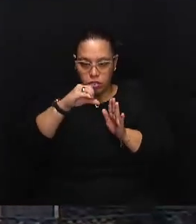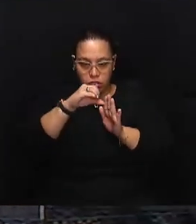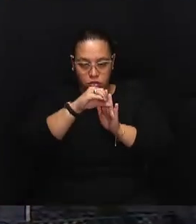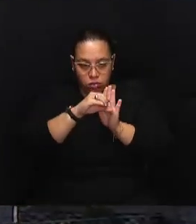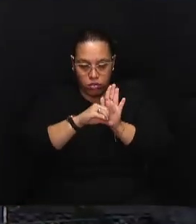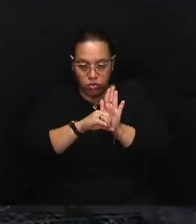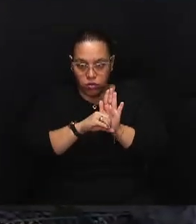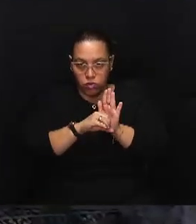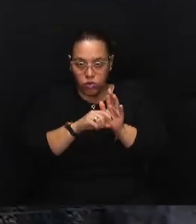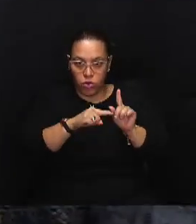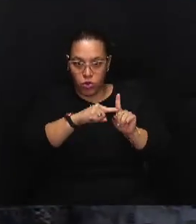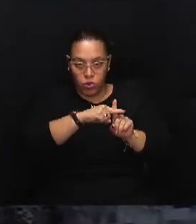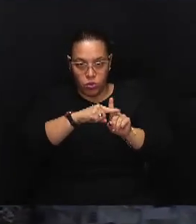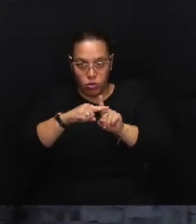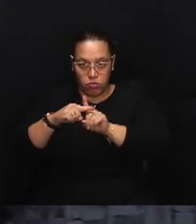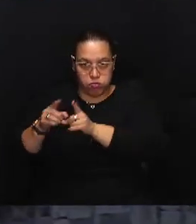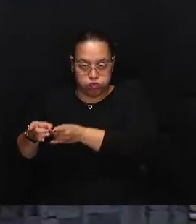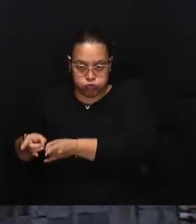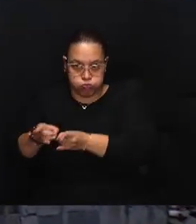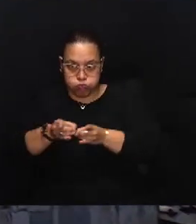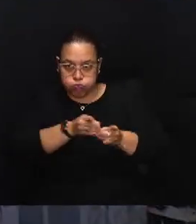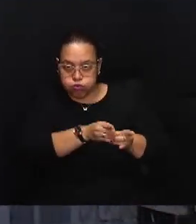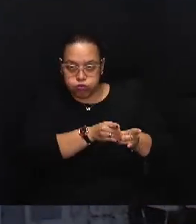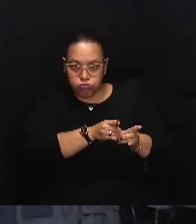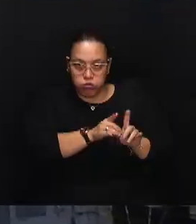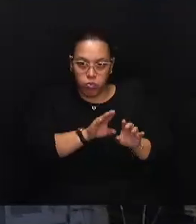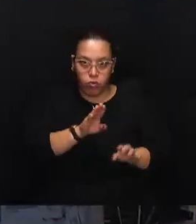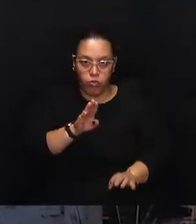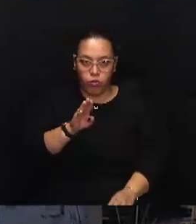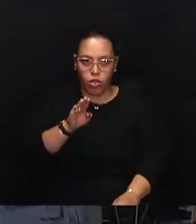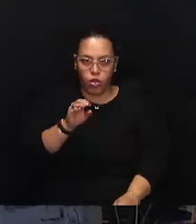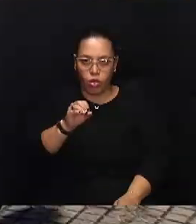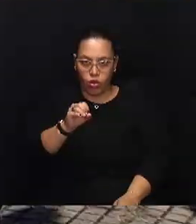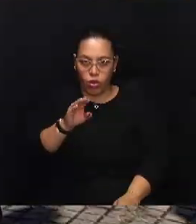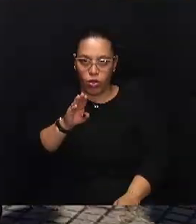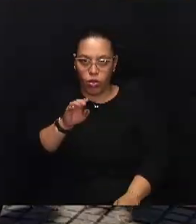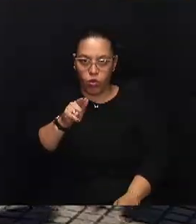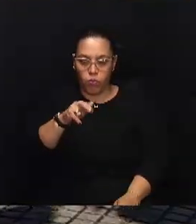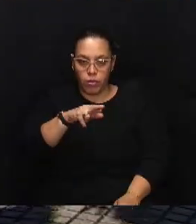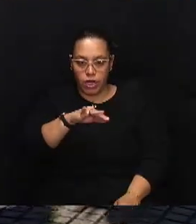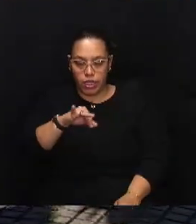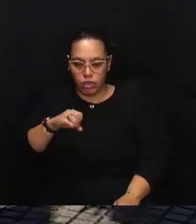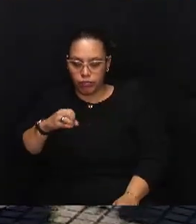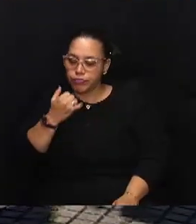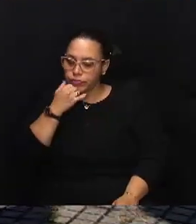gente encontra aqui, com esses obeliscos, com essas estruturações,